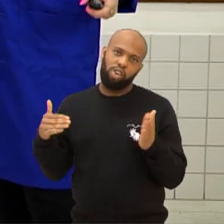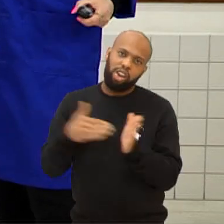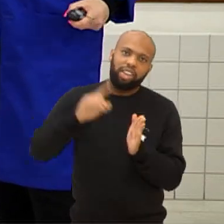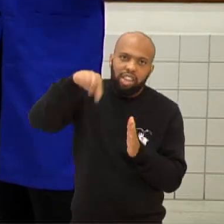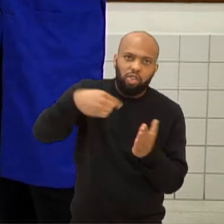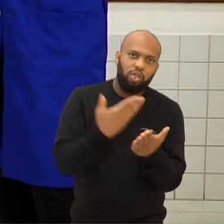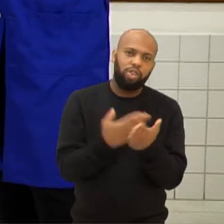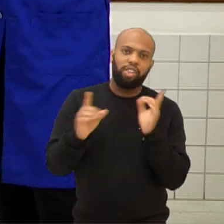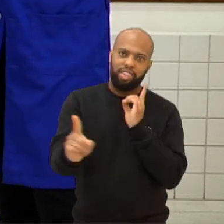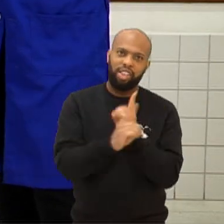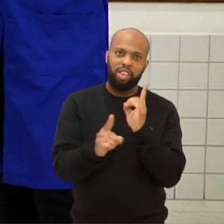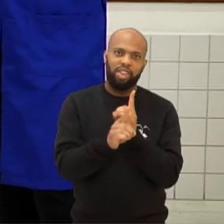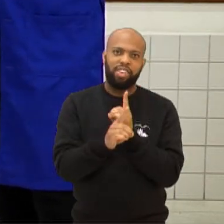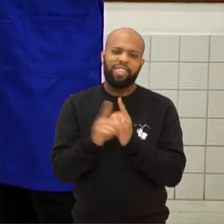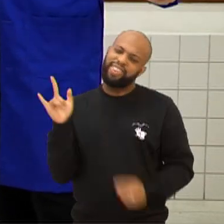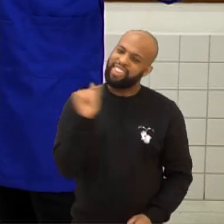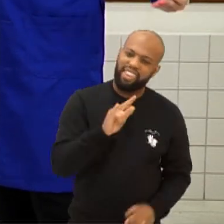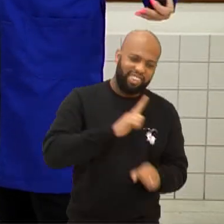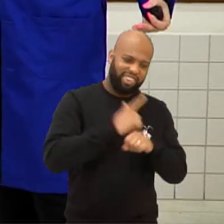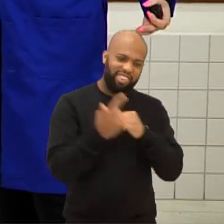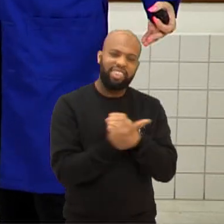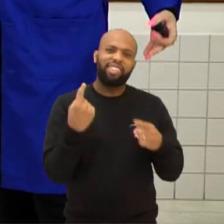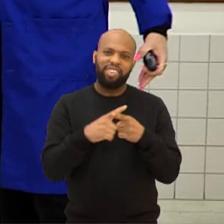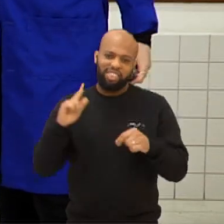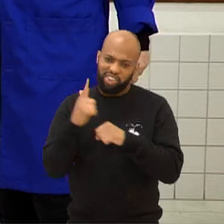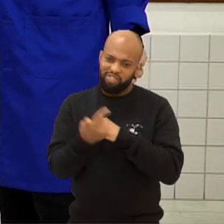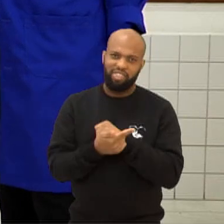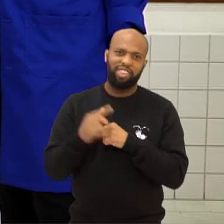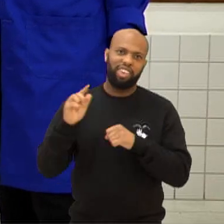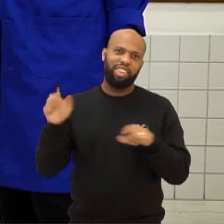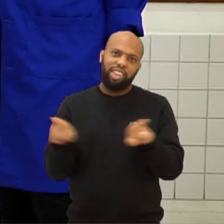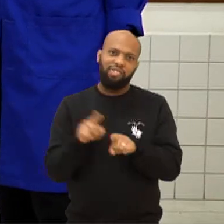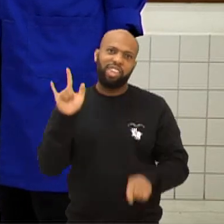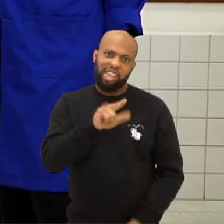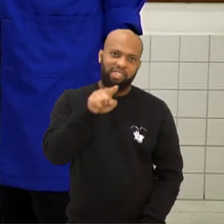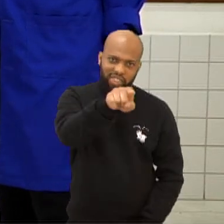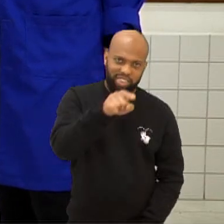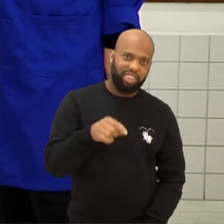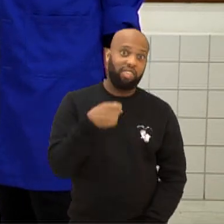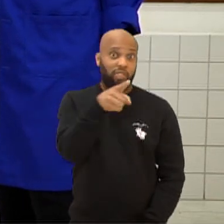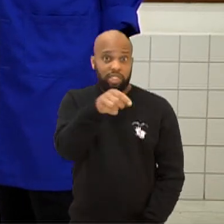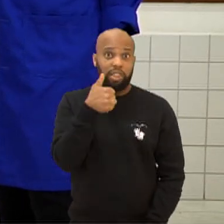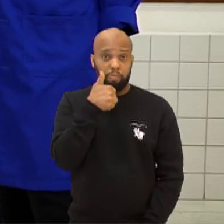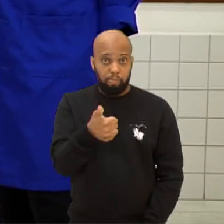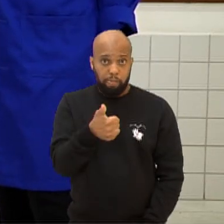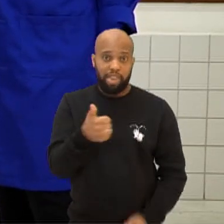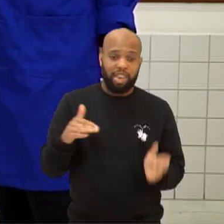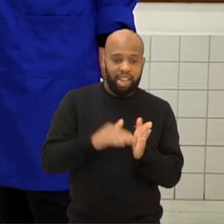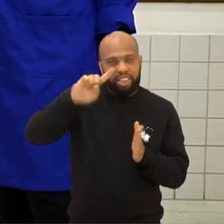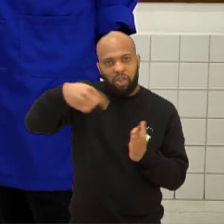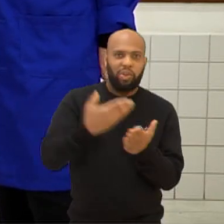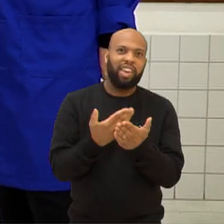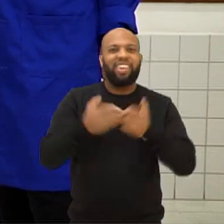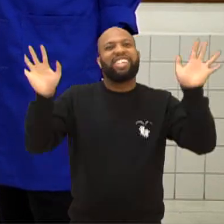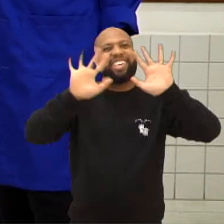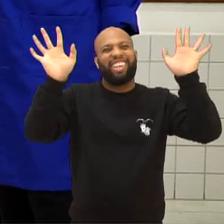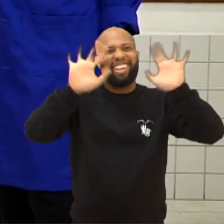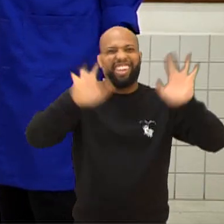próximo encontro. Amem a geografia, porque a geografia vai amar vocês com certeza. Fiquem bem e até a nossa próxima aula.